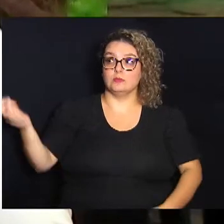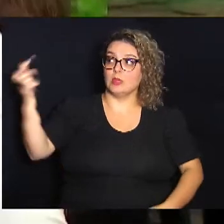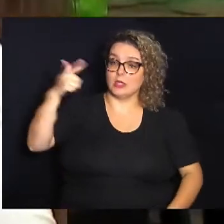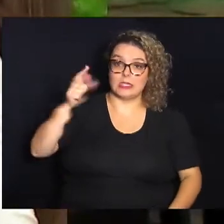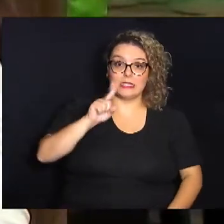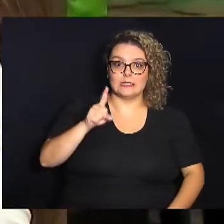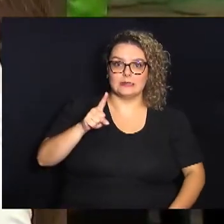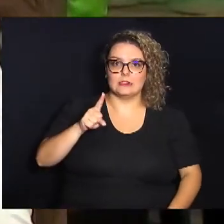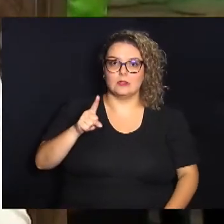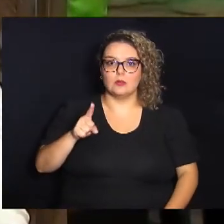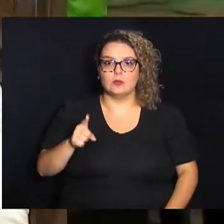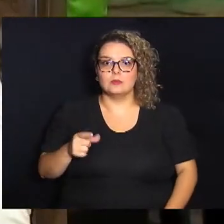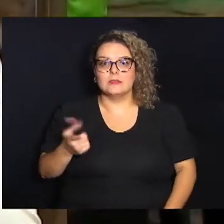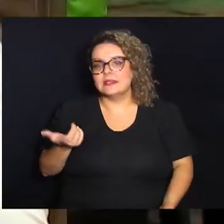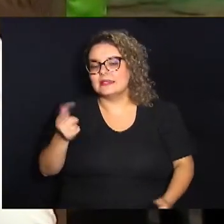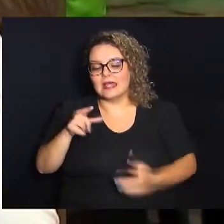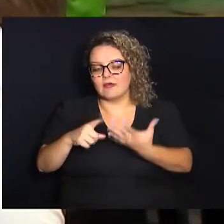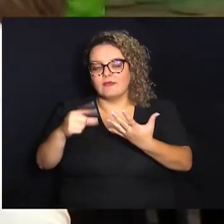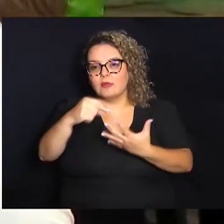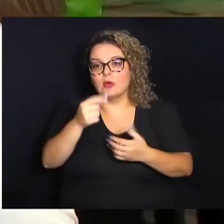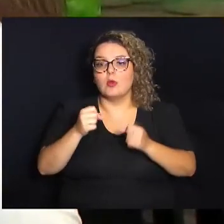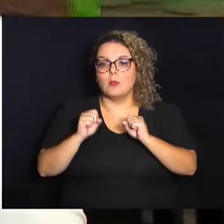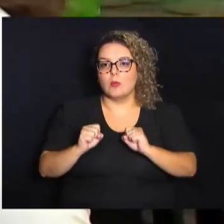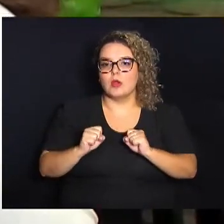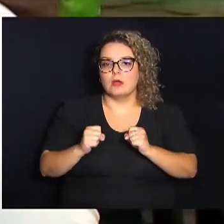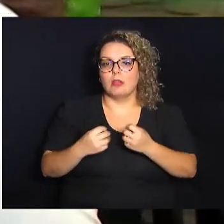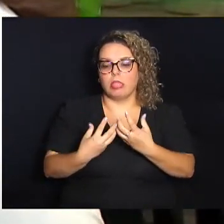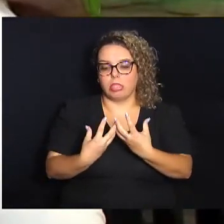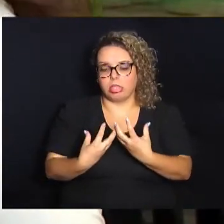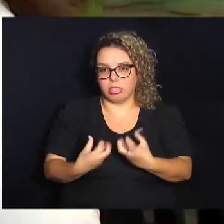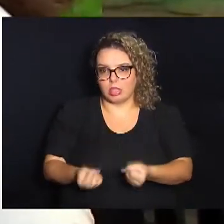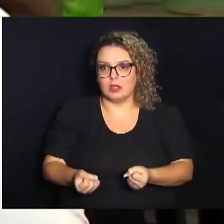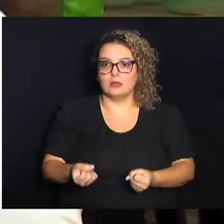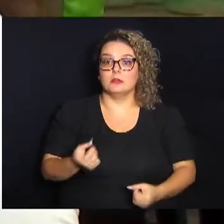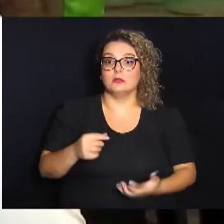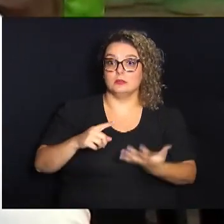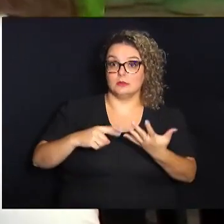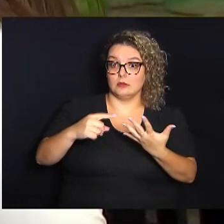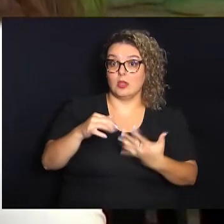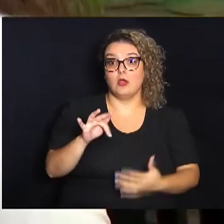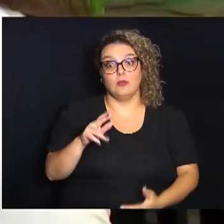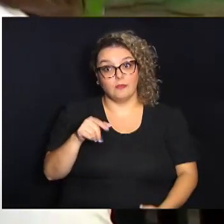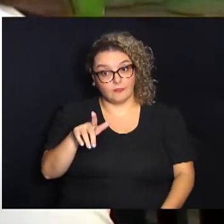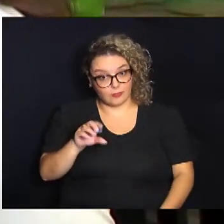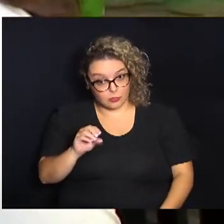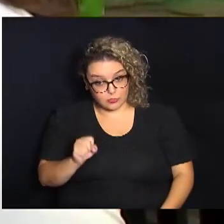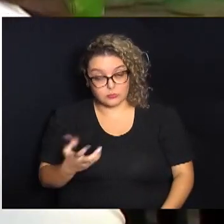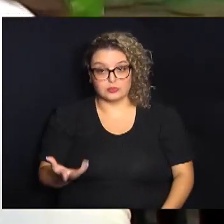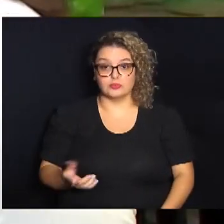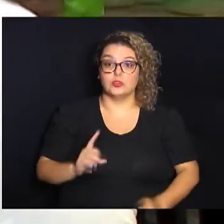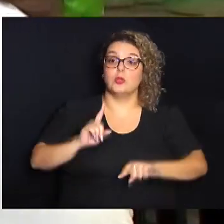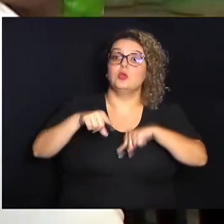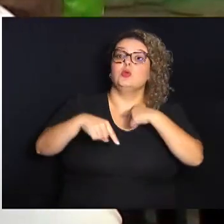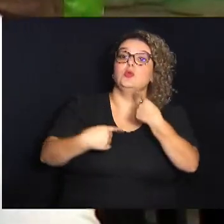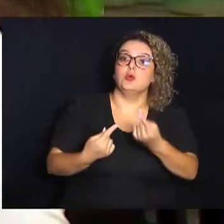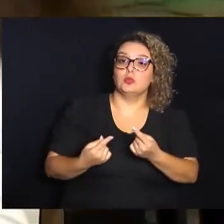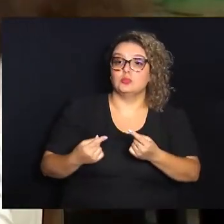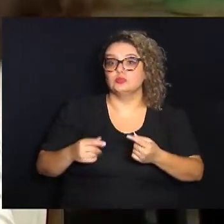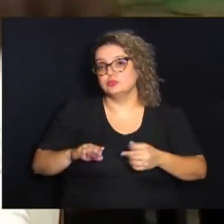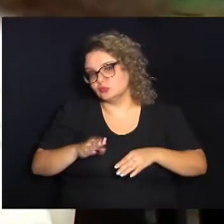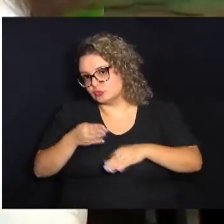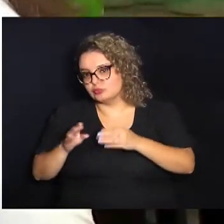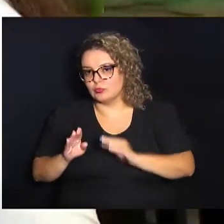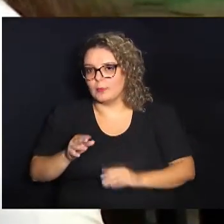folhas, porque isso pode causar apodrecimento das folhinhas, causar fungos, né? E vir outros bichinhos e